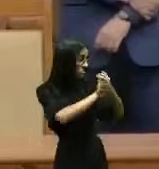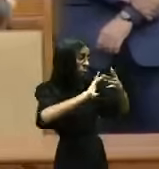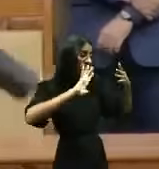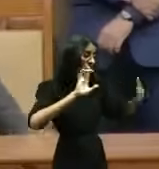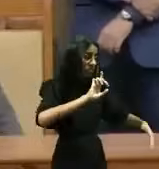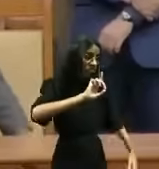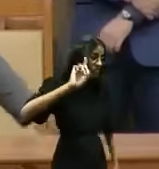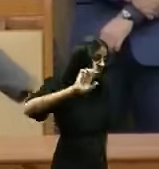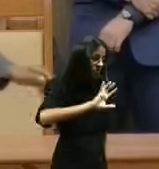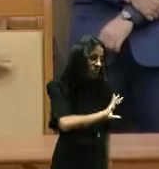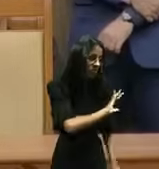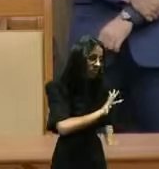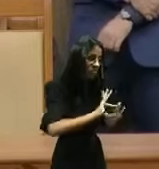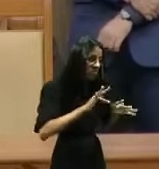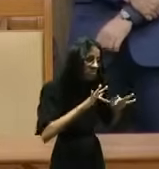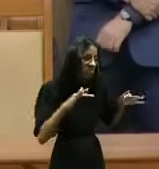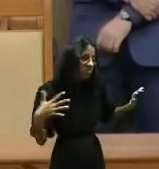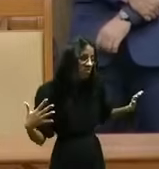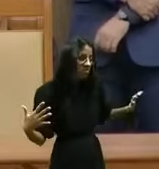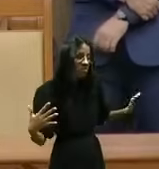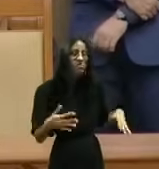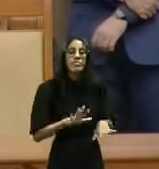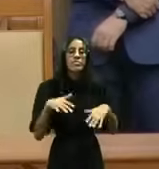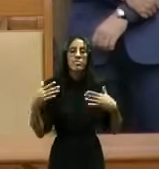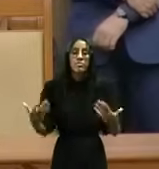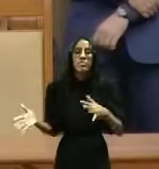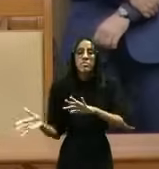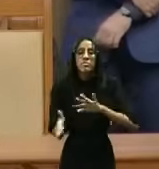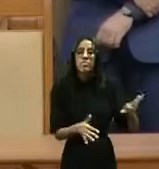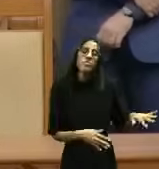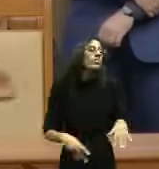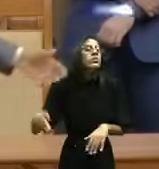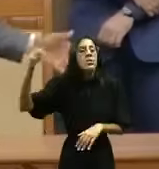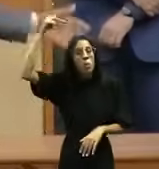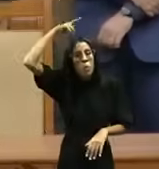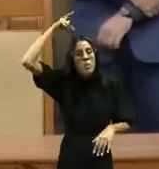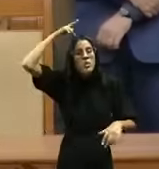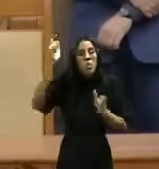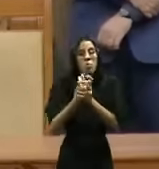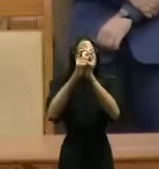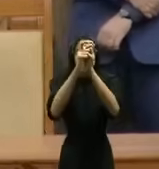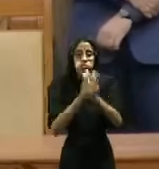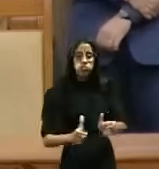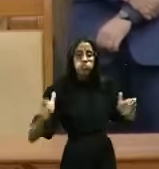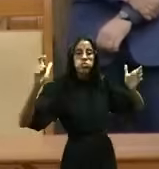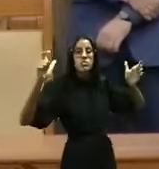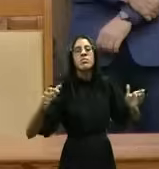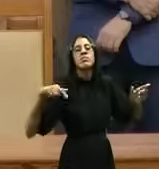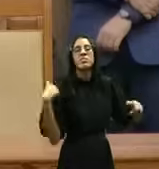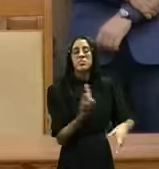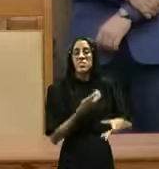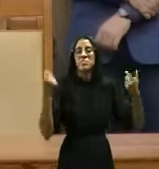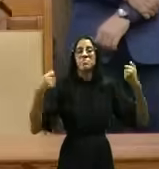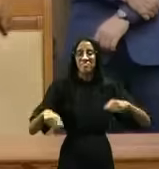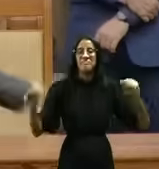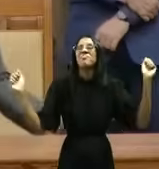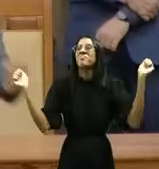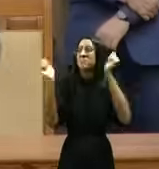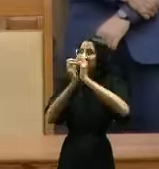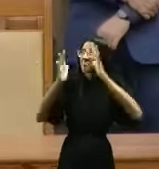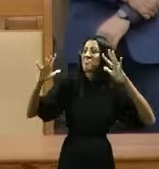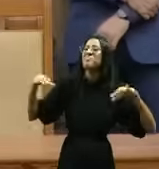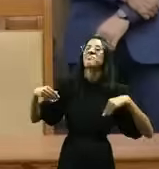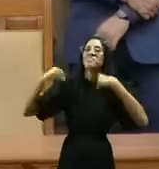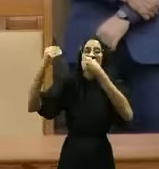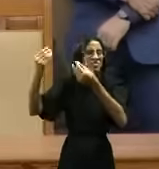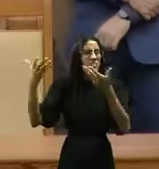Eita olha para cá os Pentecostais têm crescido E aí Tem coisa que é só pra gente vamos continuar